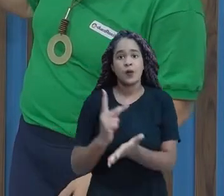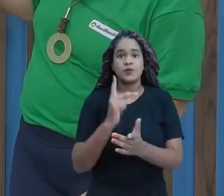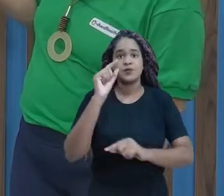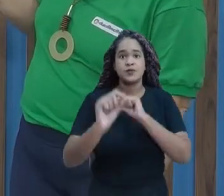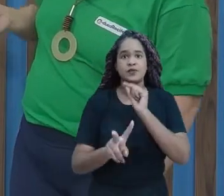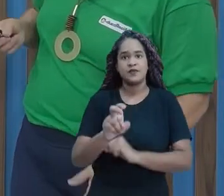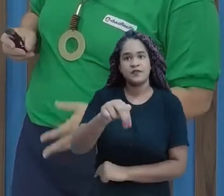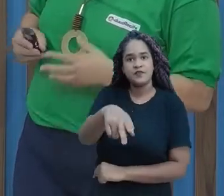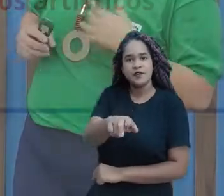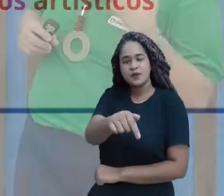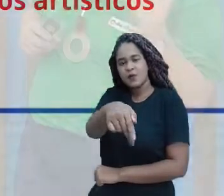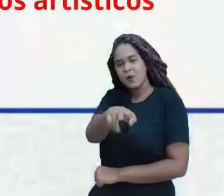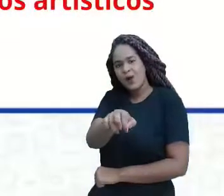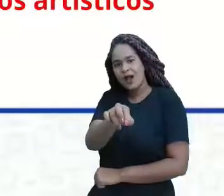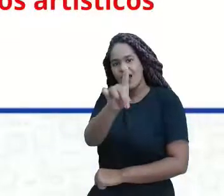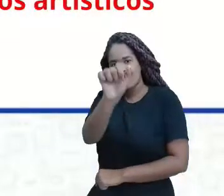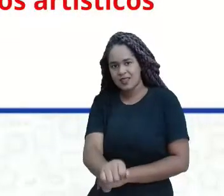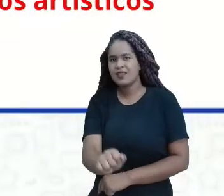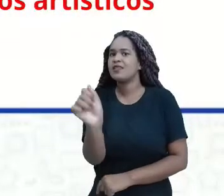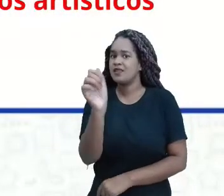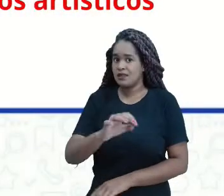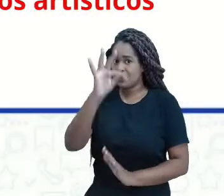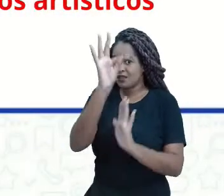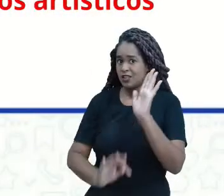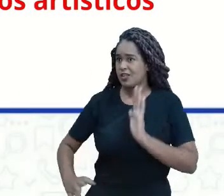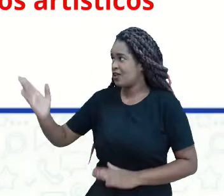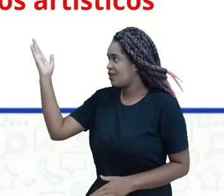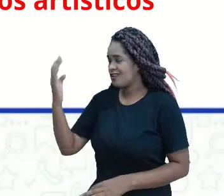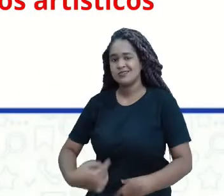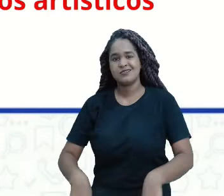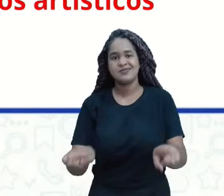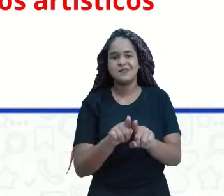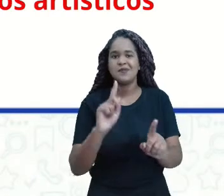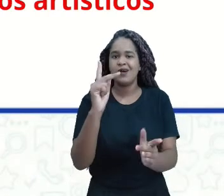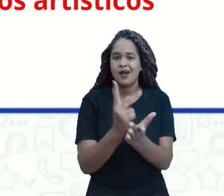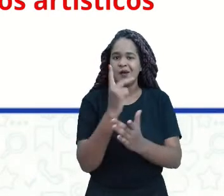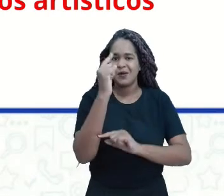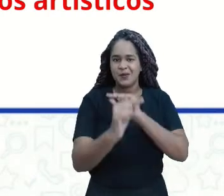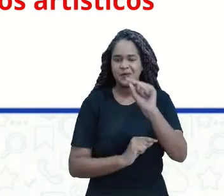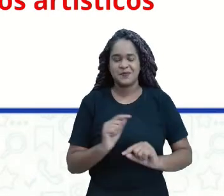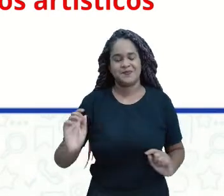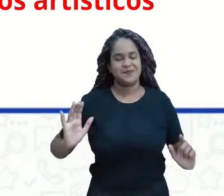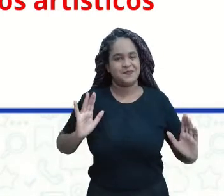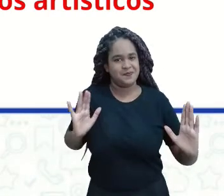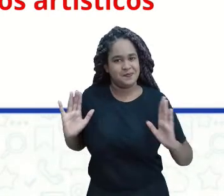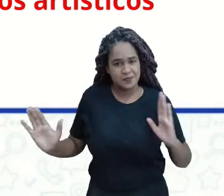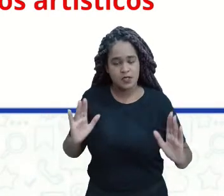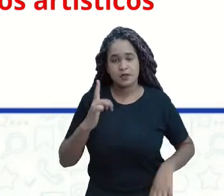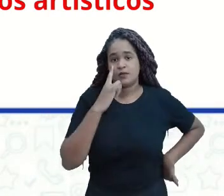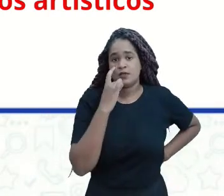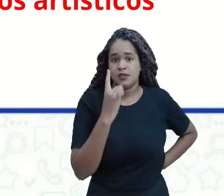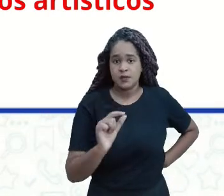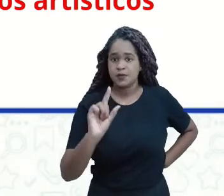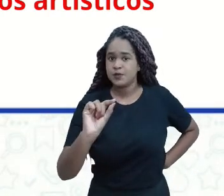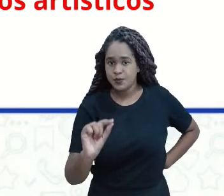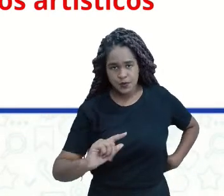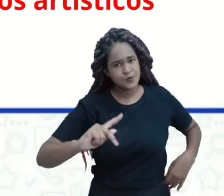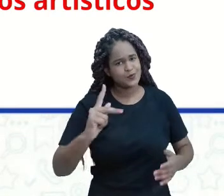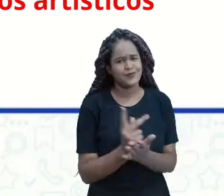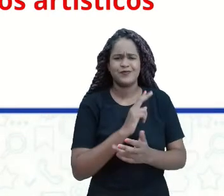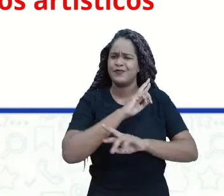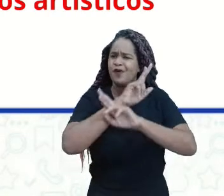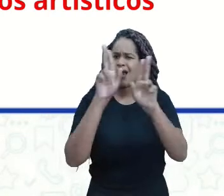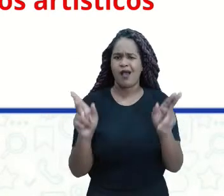vanguardas, como vocês estão vendo aí nesse texto, né? Surgiu também, minha gente, nesse período, é interessante, foi um período que surgiram